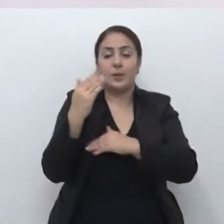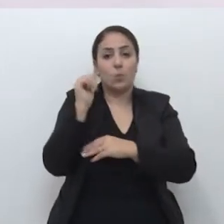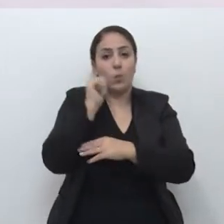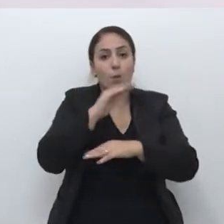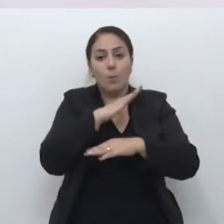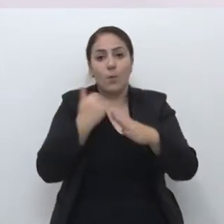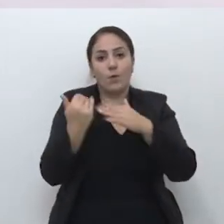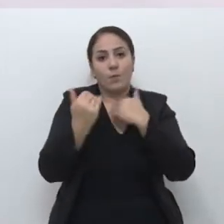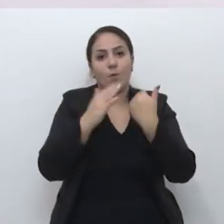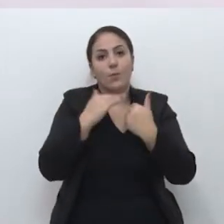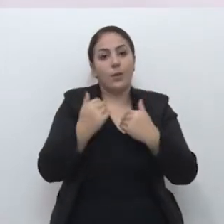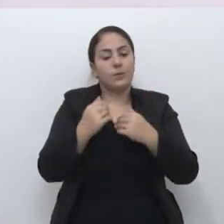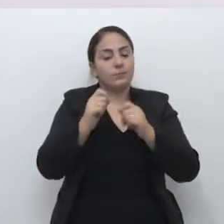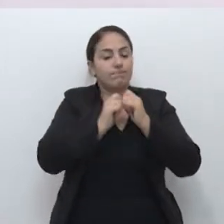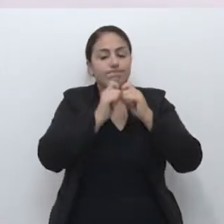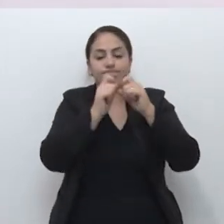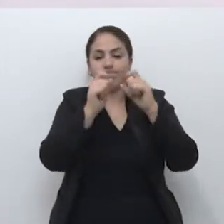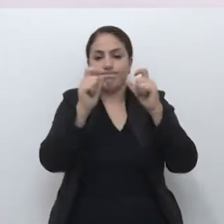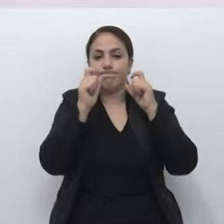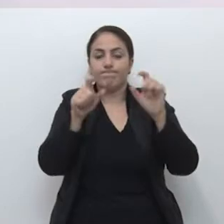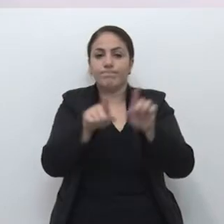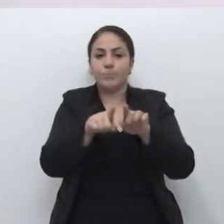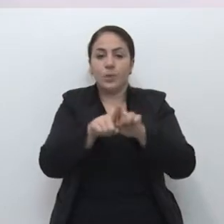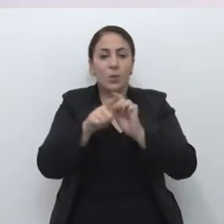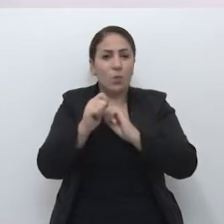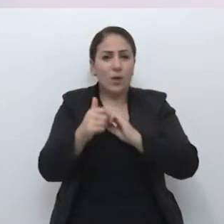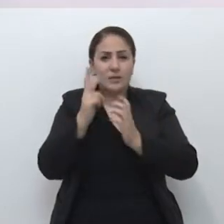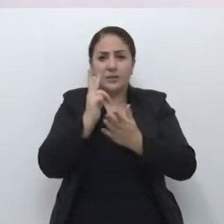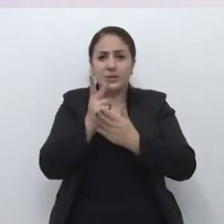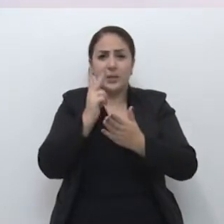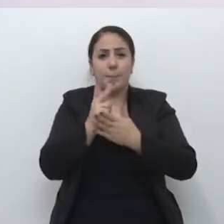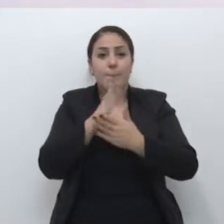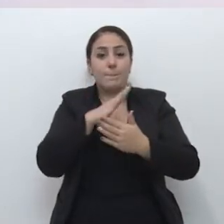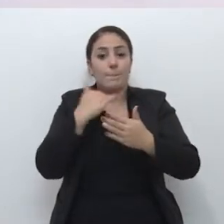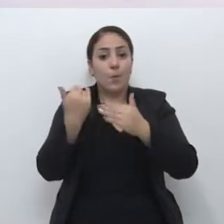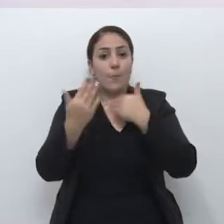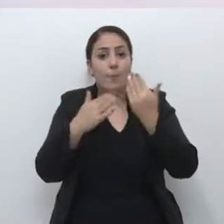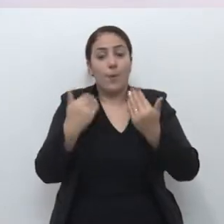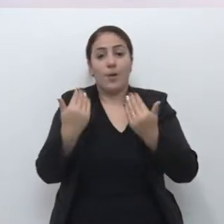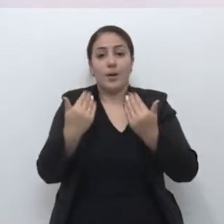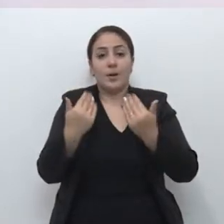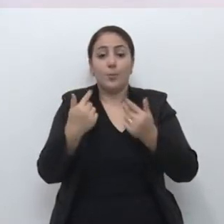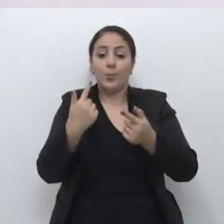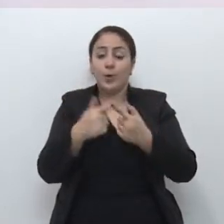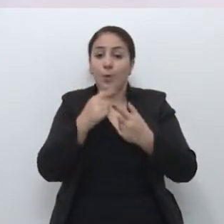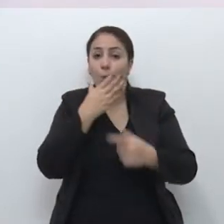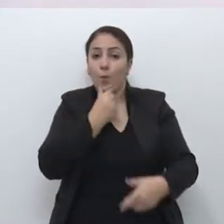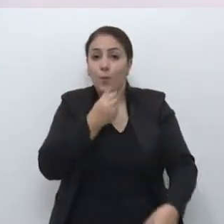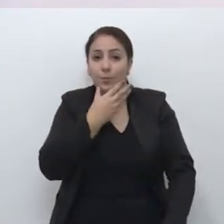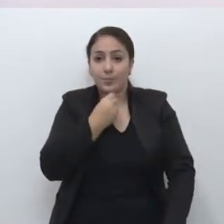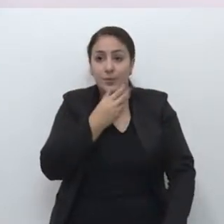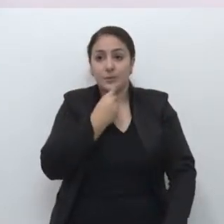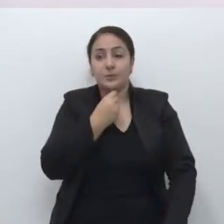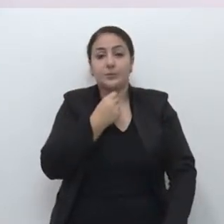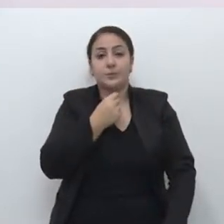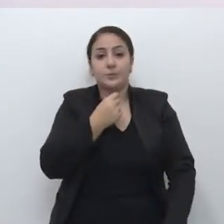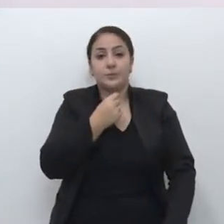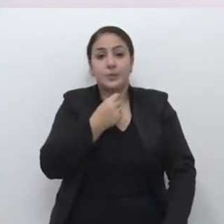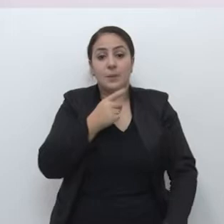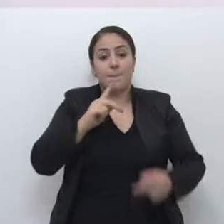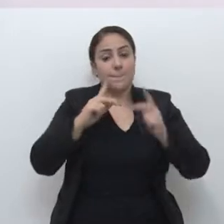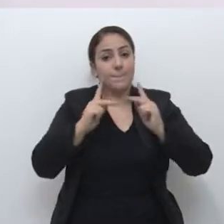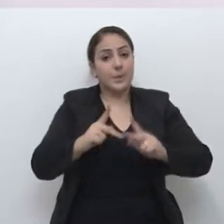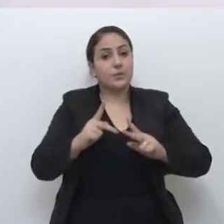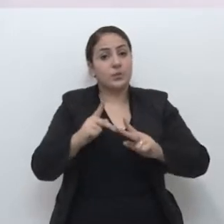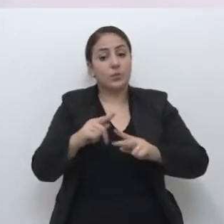morrendo cada vez mais e assustadoramente, na maioria das vezes, morrem nas mãos dos seus companheiros, dos seus parceiros,